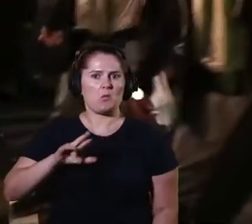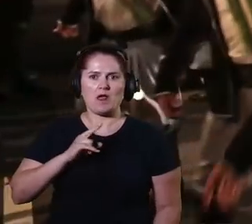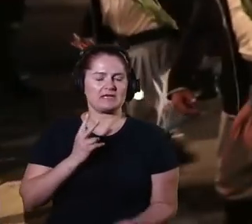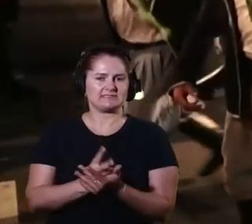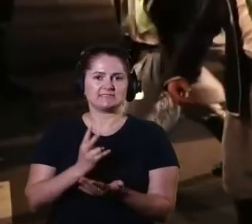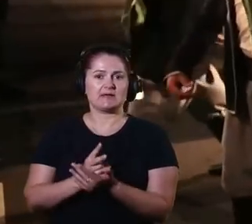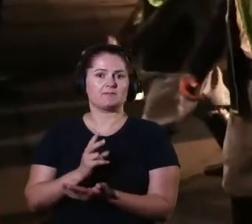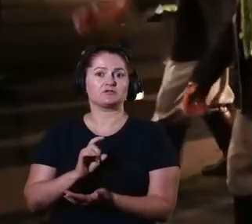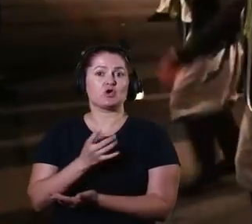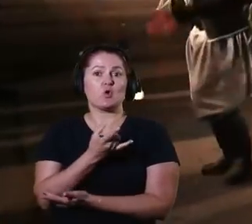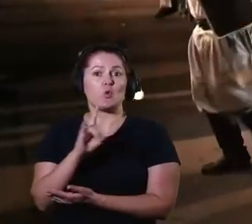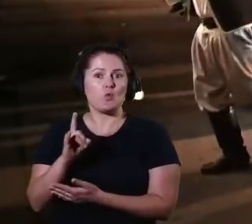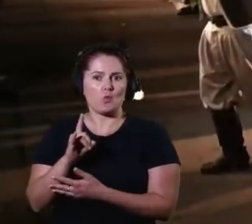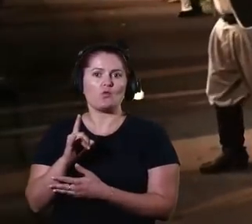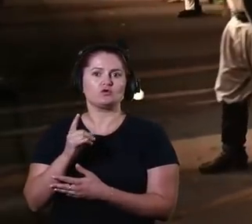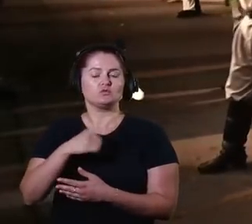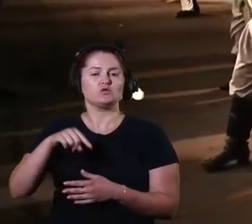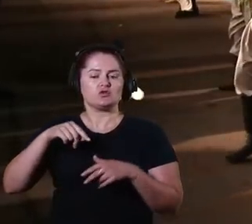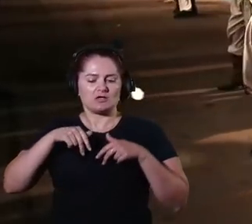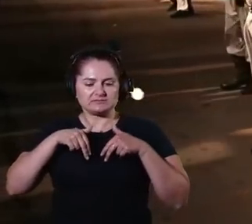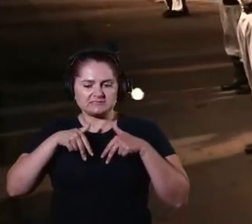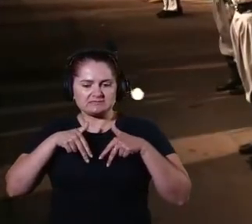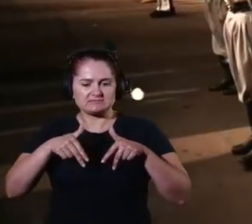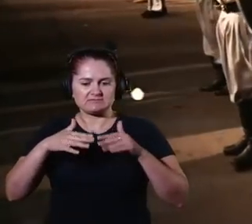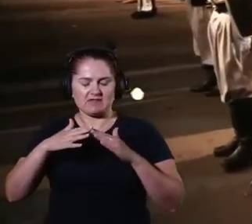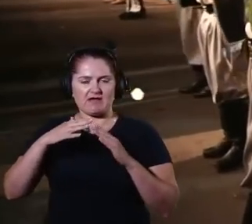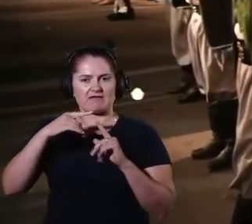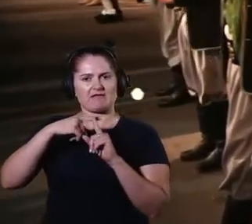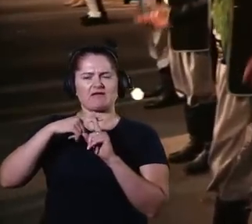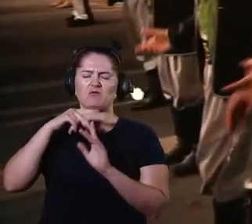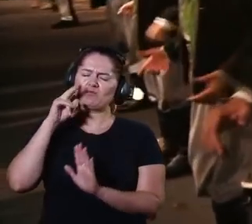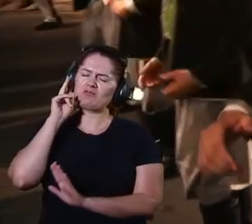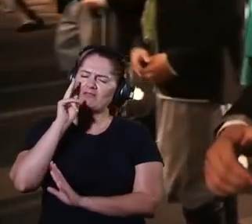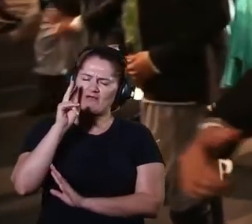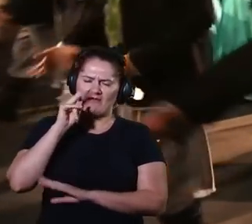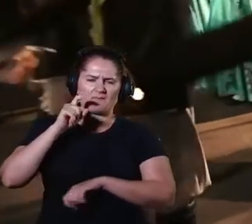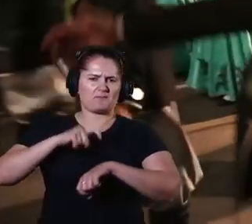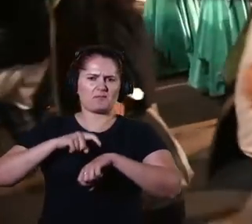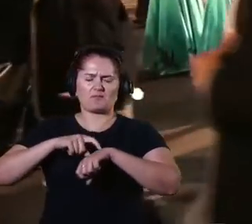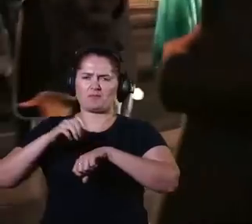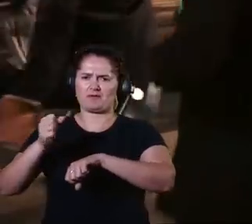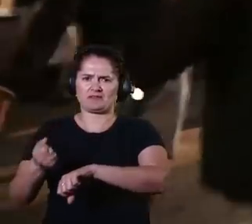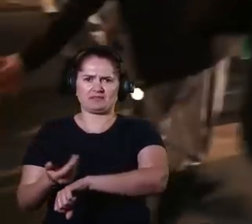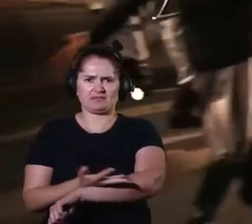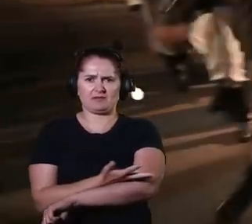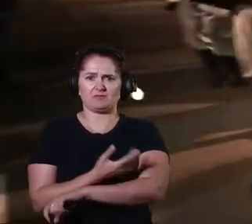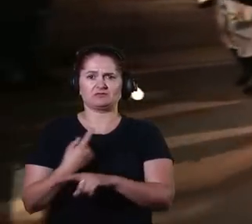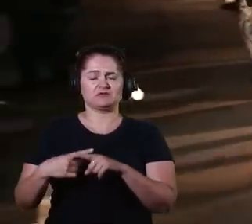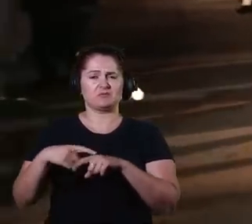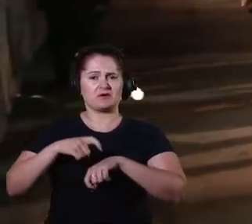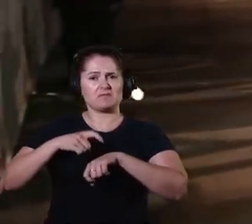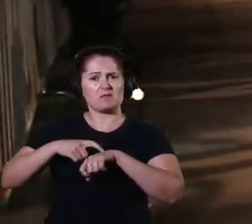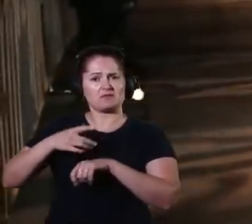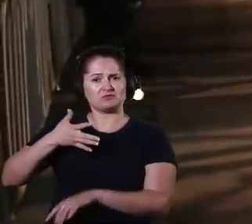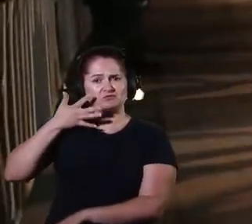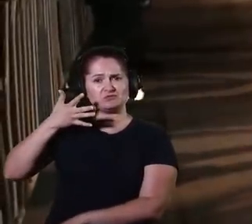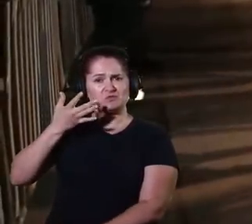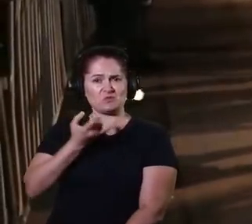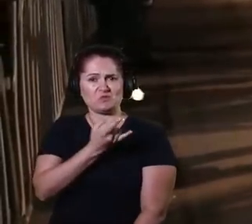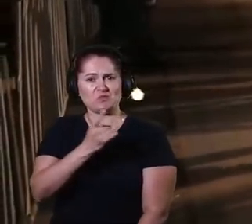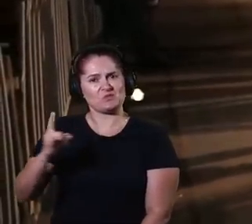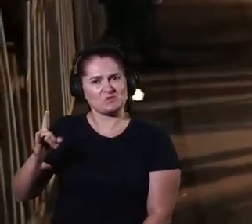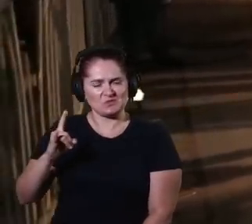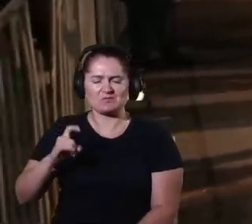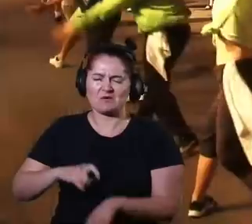os desfiles cênicos daquela edição. E foi muito emocionante, porque foi também um momento que a gente teve o discurso de despedida ali. Então,